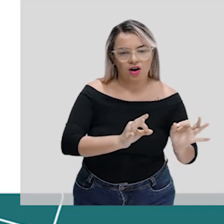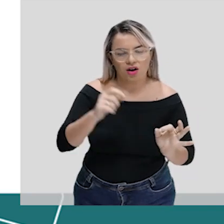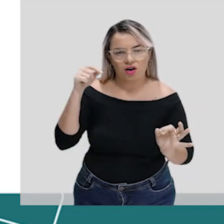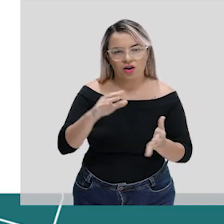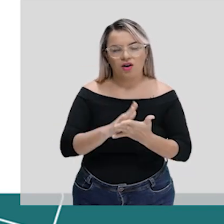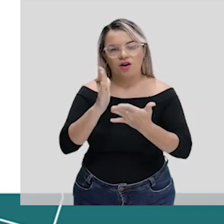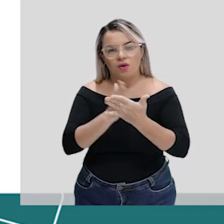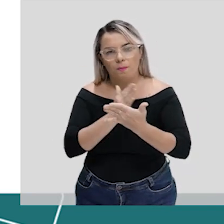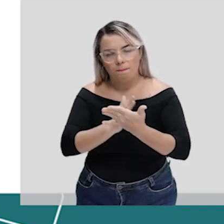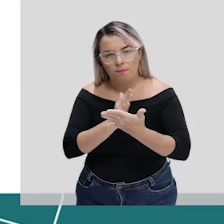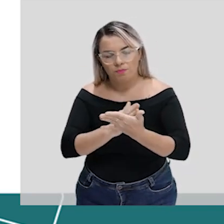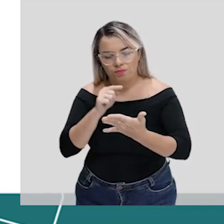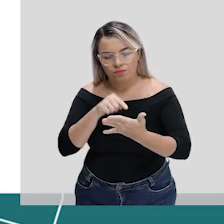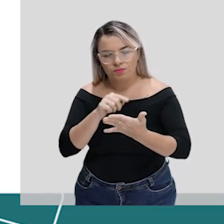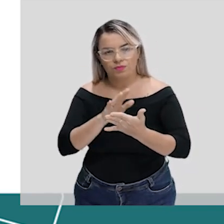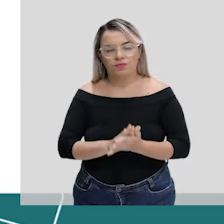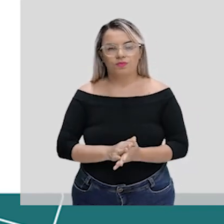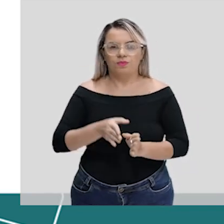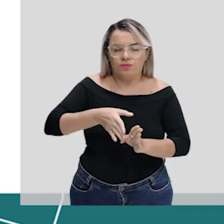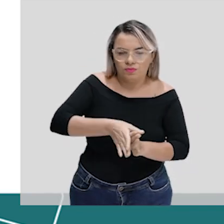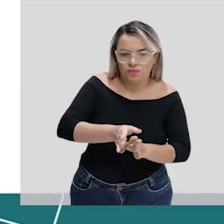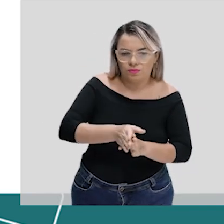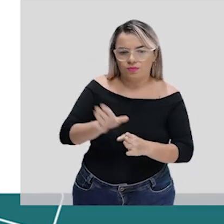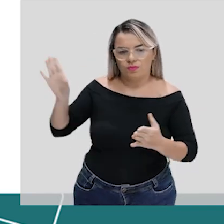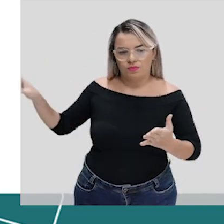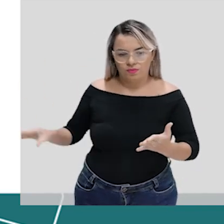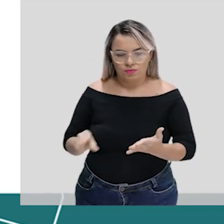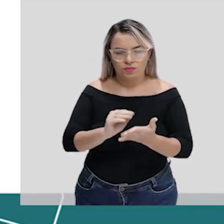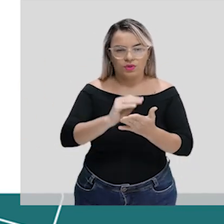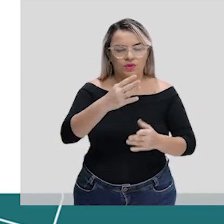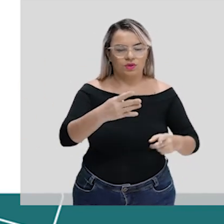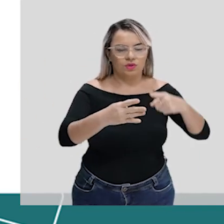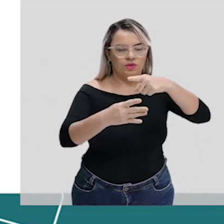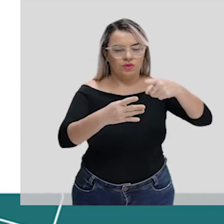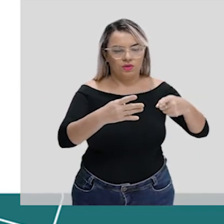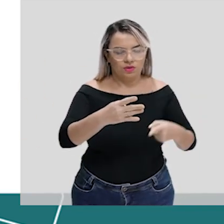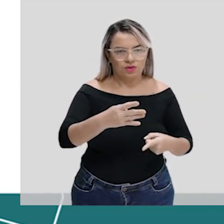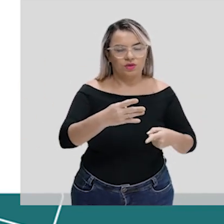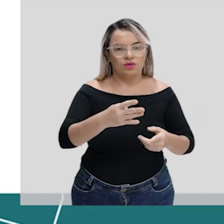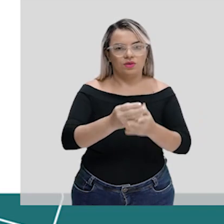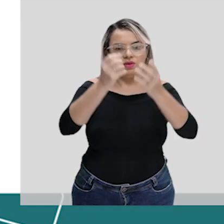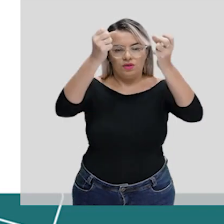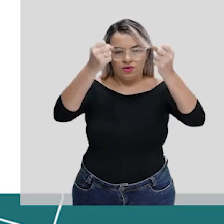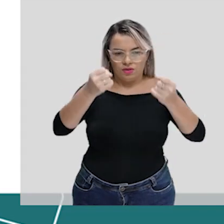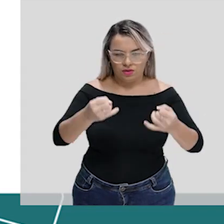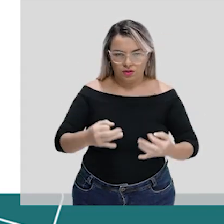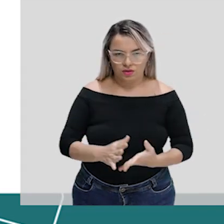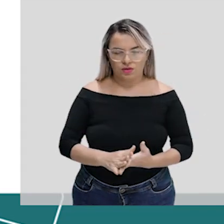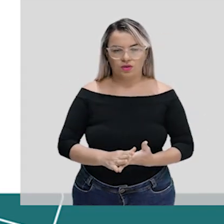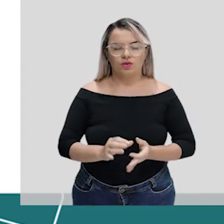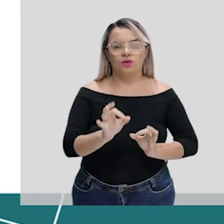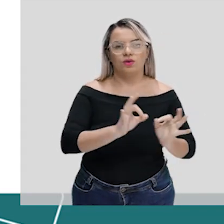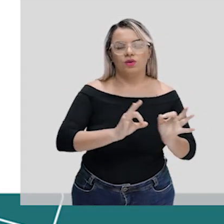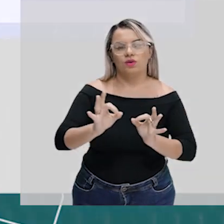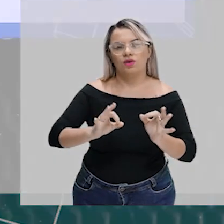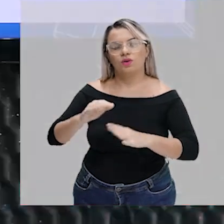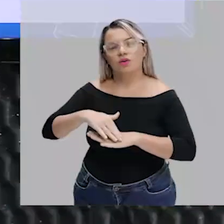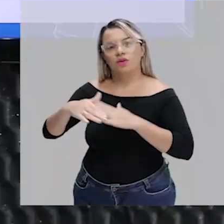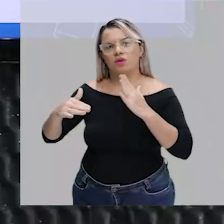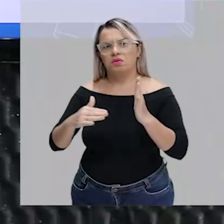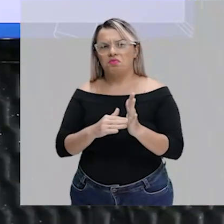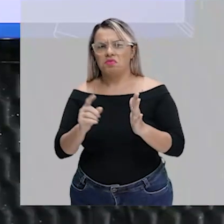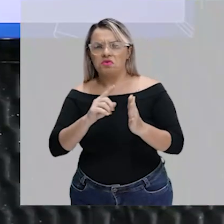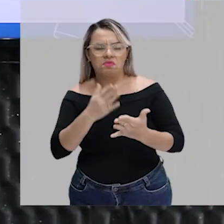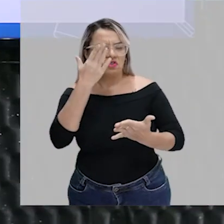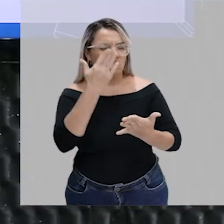no seu caderno, eu vou logo te aconselhar a copiar esses 4 tópicos que a gente vai trabalhar, porque já fica tudo organizado e você não perde